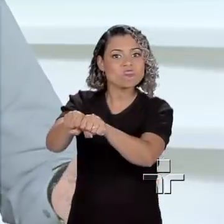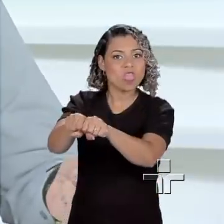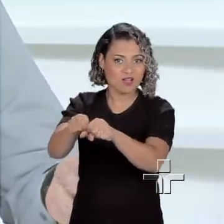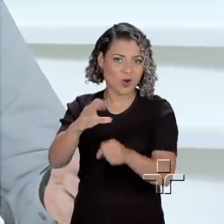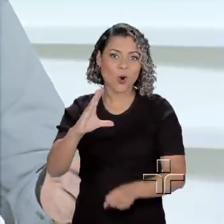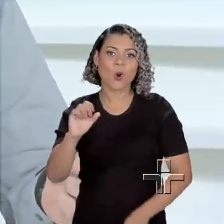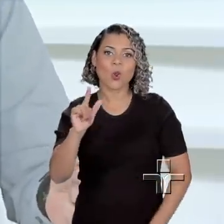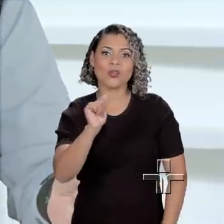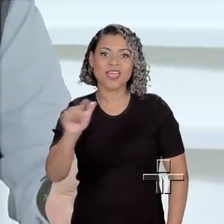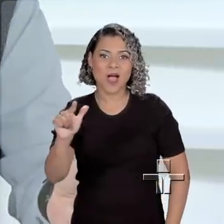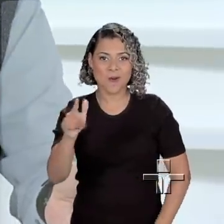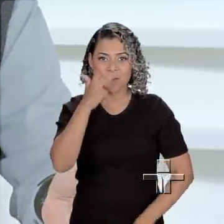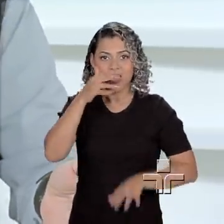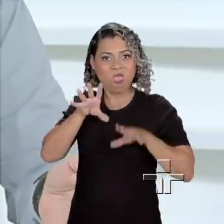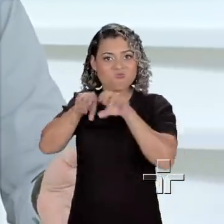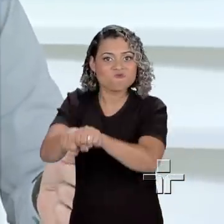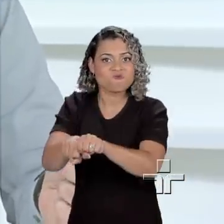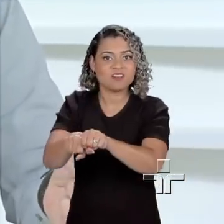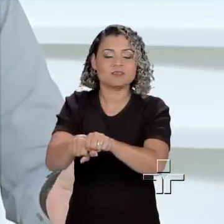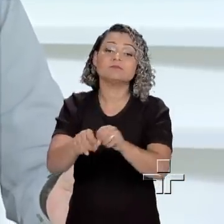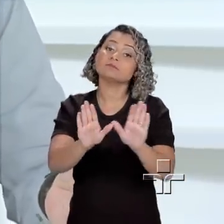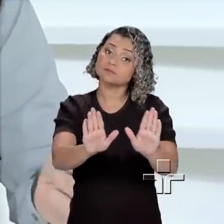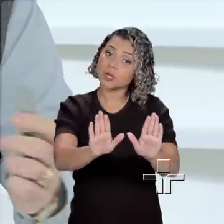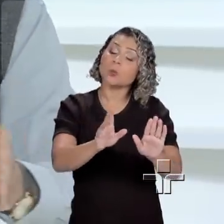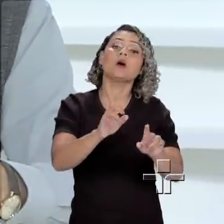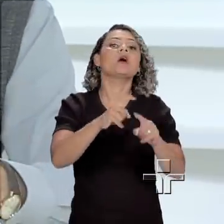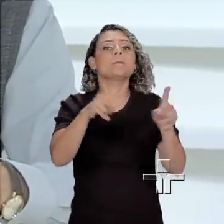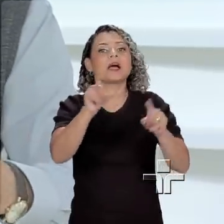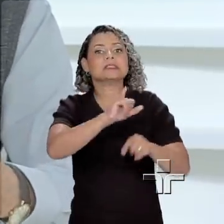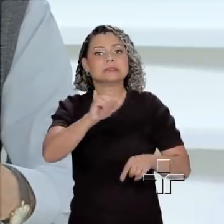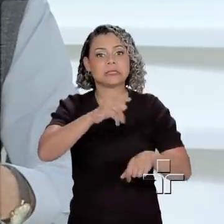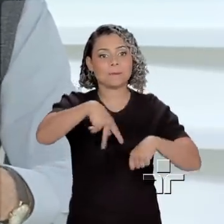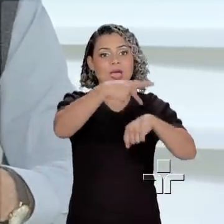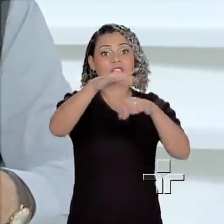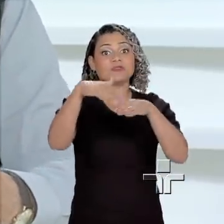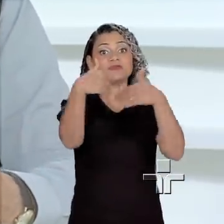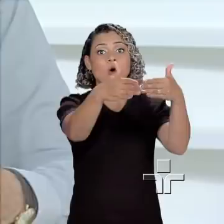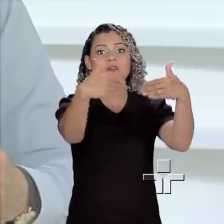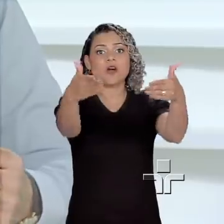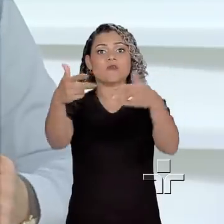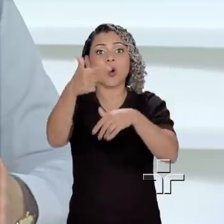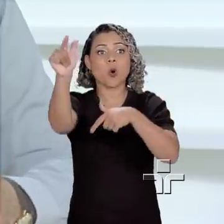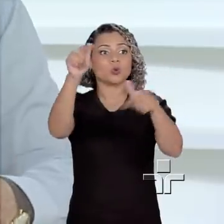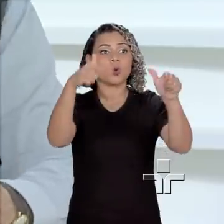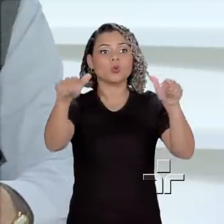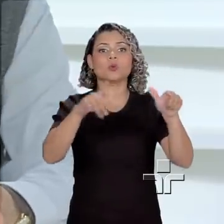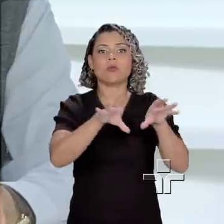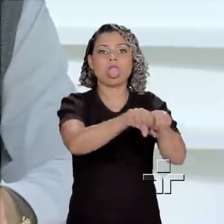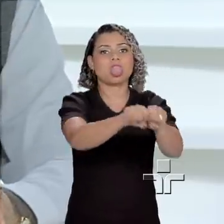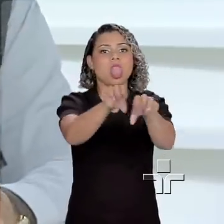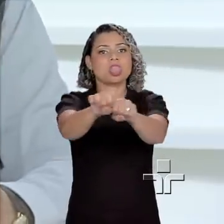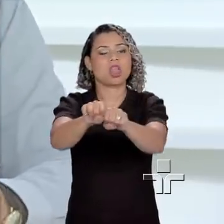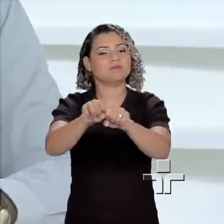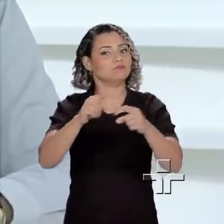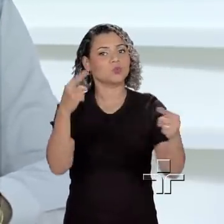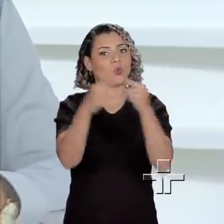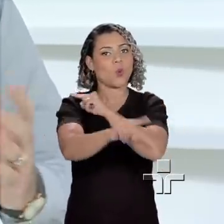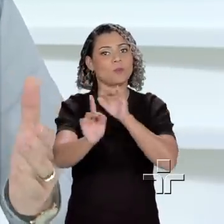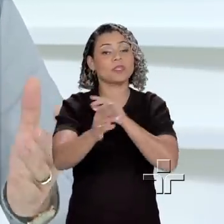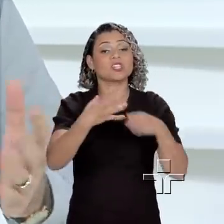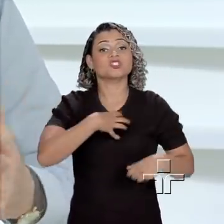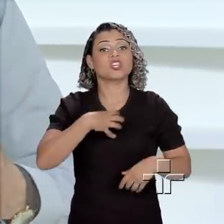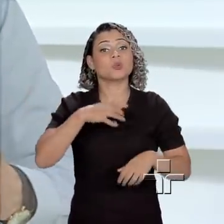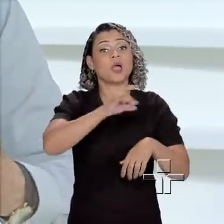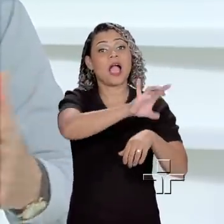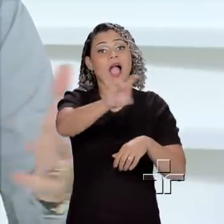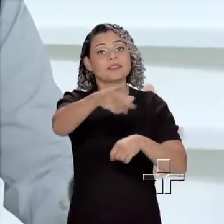lido positivamente, porque é uma lei boa, mas se você extrapolar para outros países, pode ter o mesmo efeito negativamente, porque a lei pode ser ruim. Então,